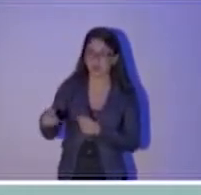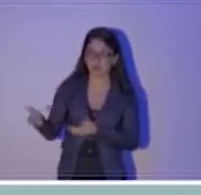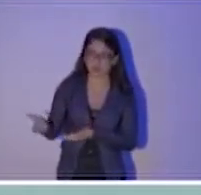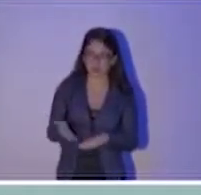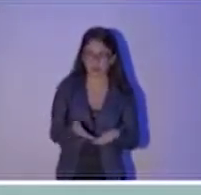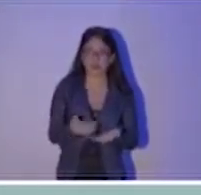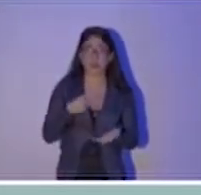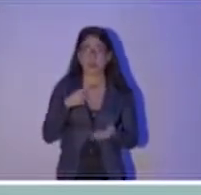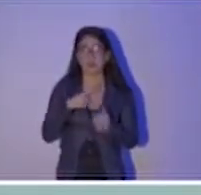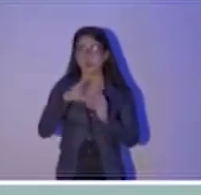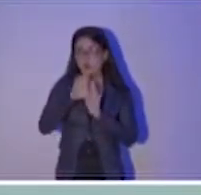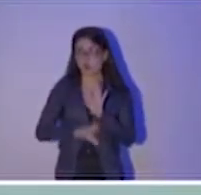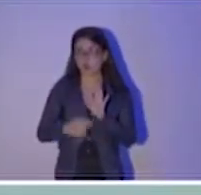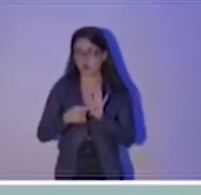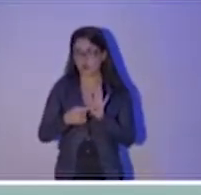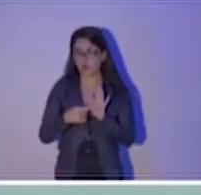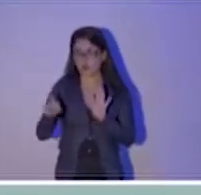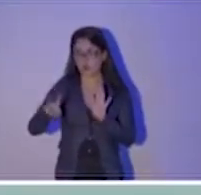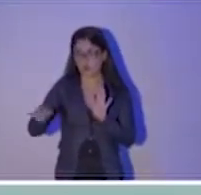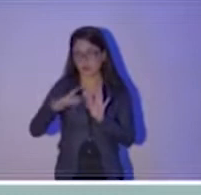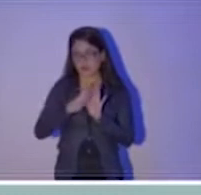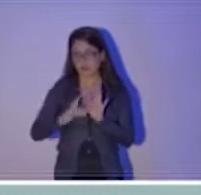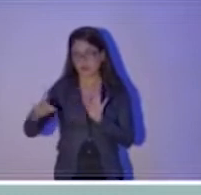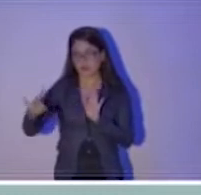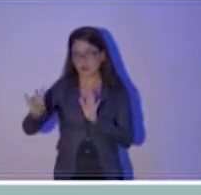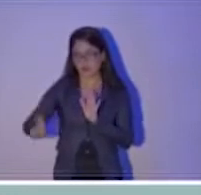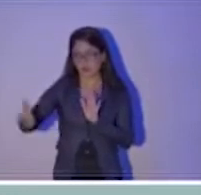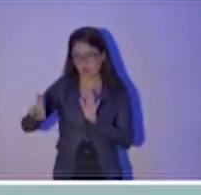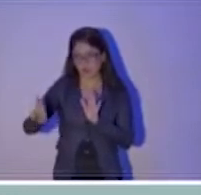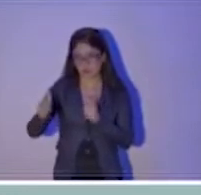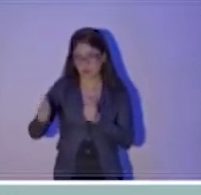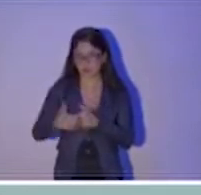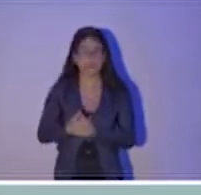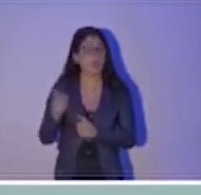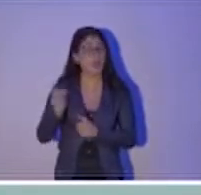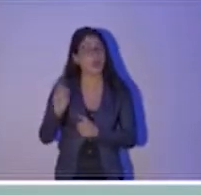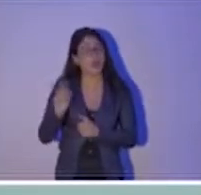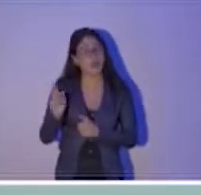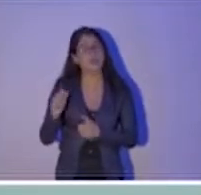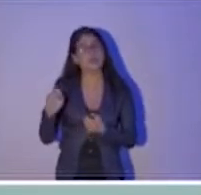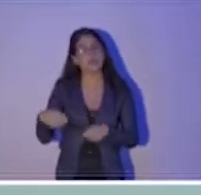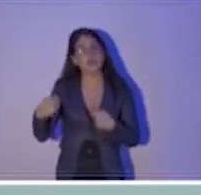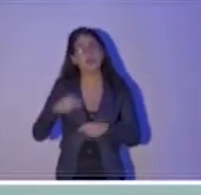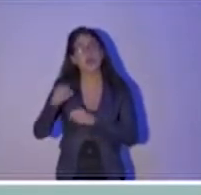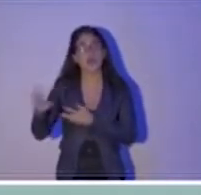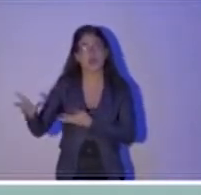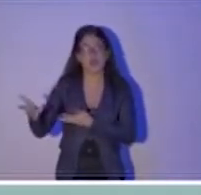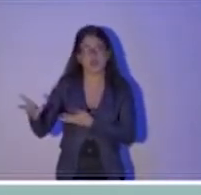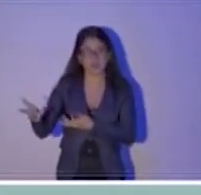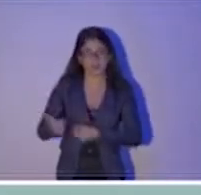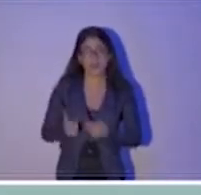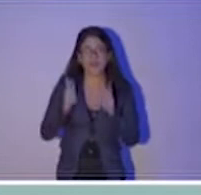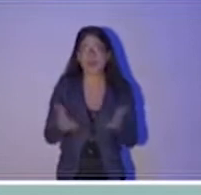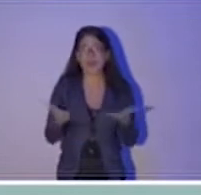eu tenho um currículo que você vai aplicar. Os professores vão ser chamados com o mesmo chamado que nós estamos tendo